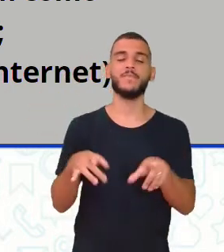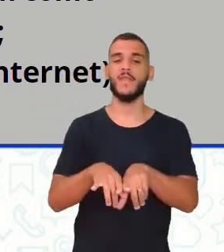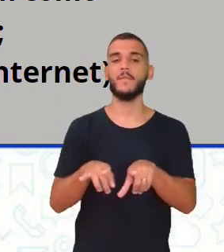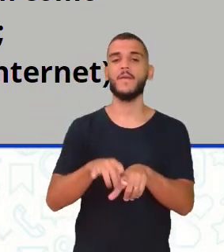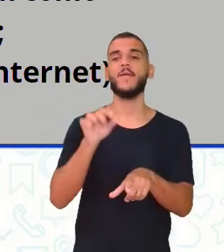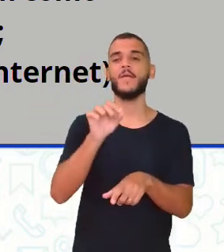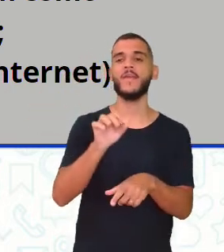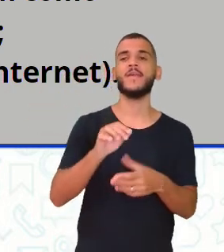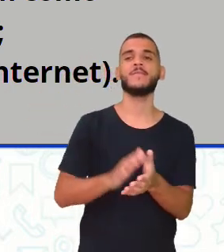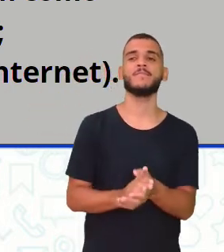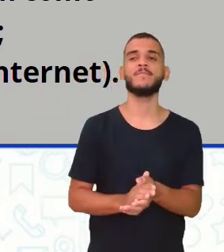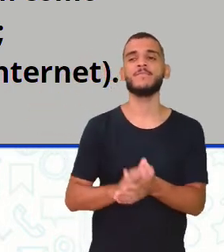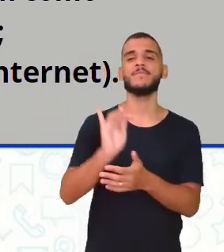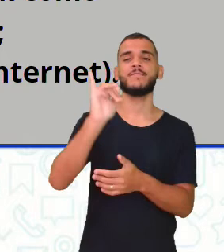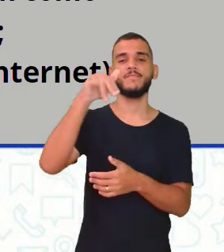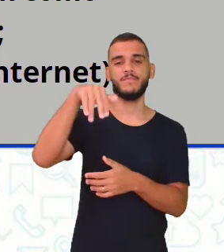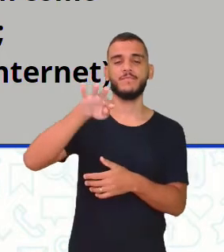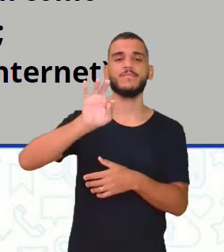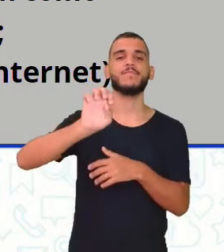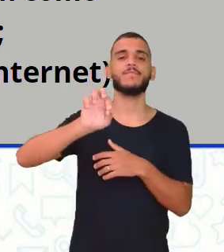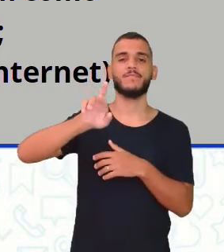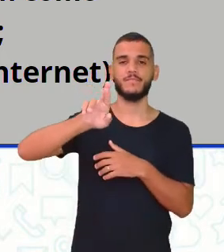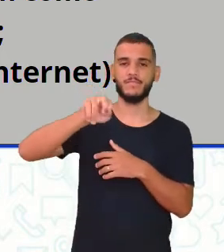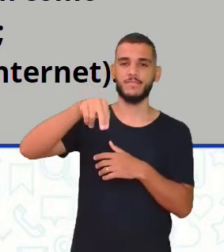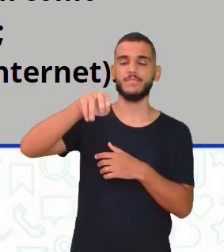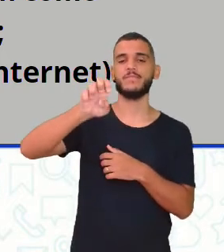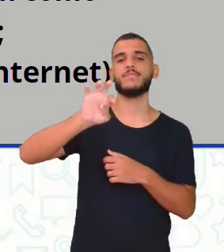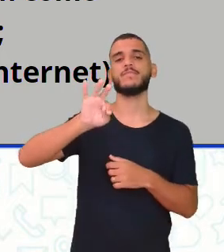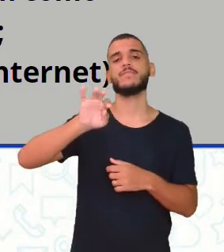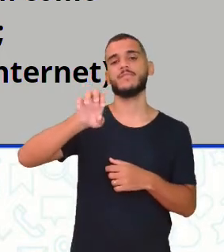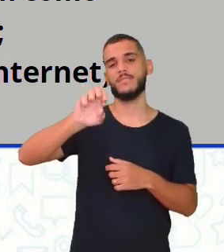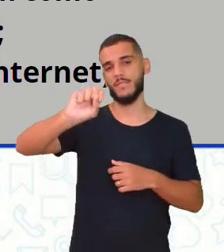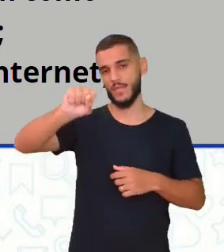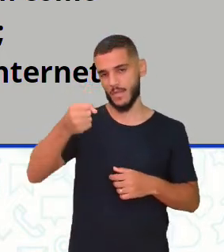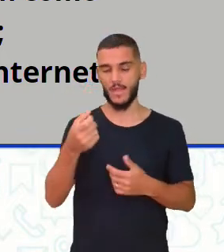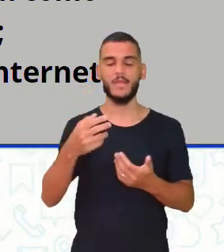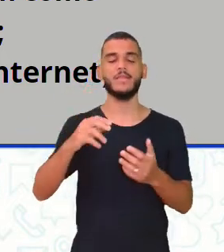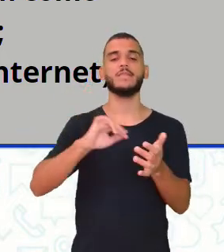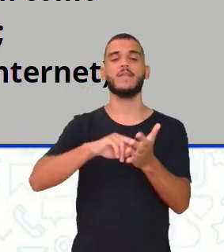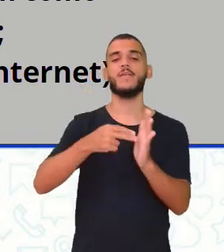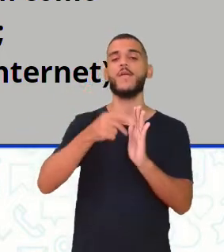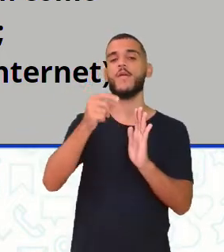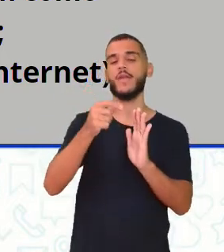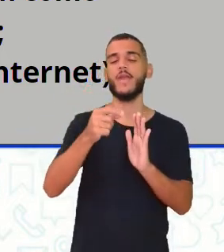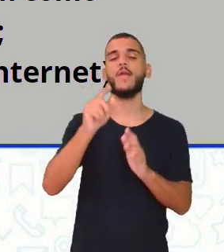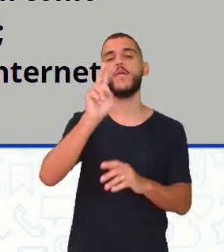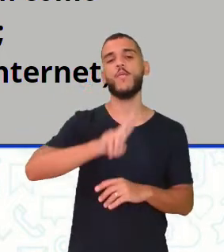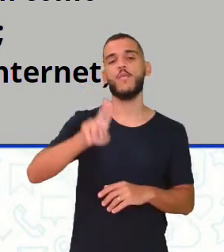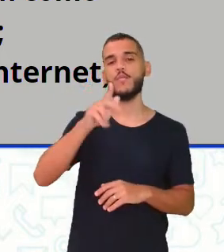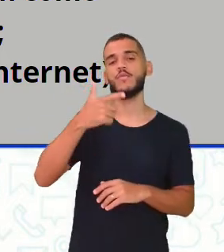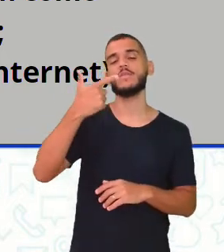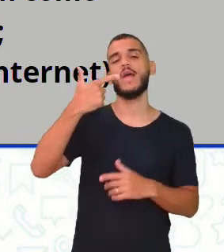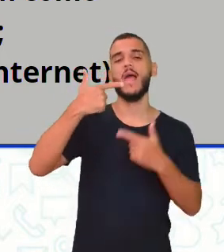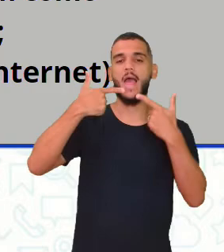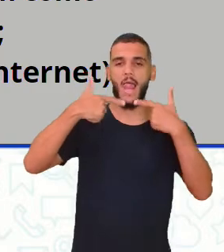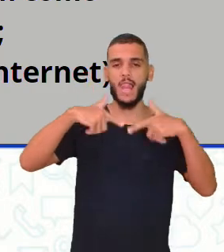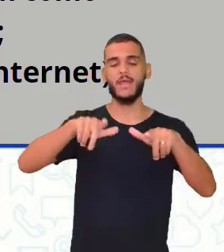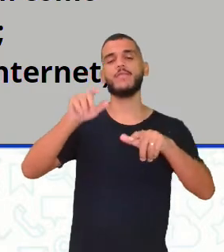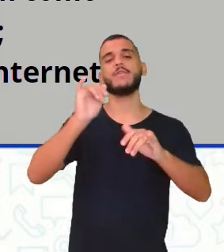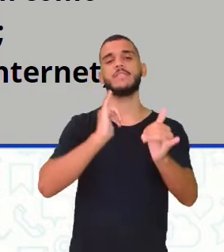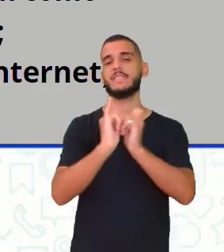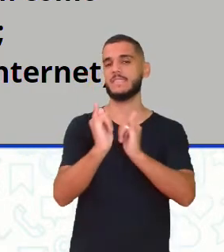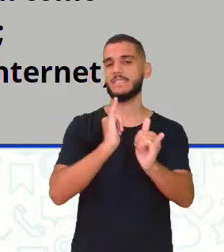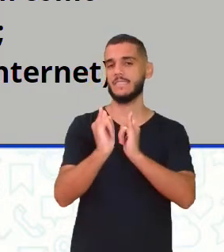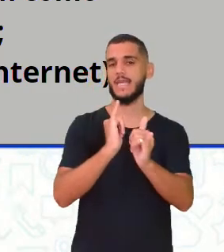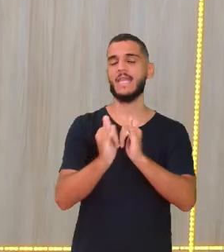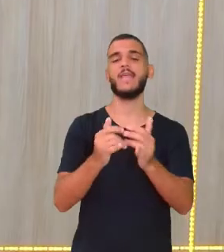é? A língua da internet, que a gente usa as palavras pela metade, fala lá do jeito que a gente quer, e o